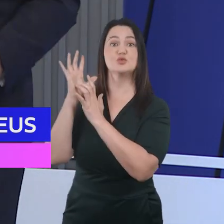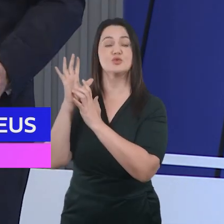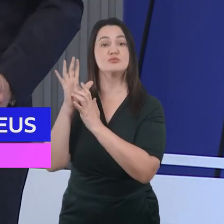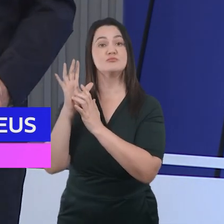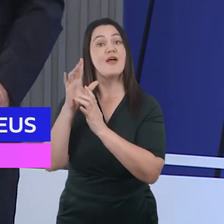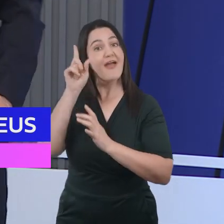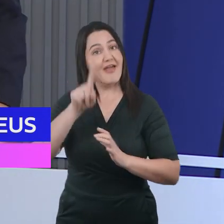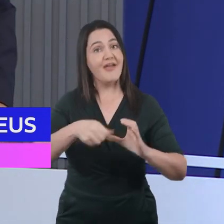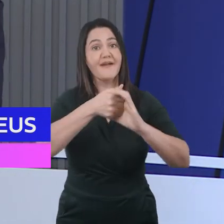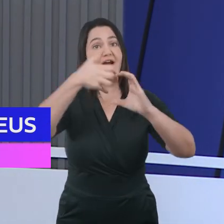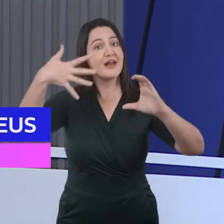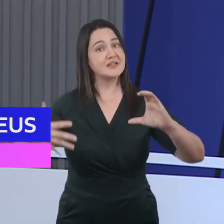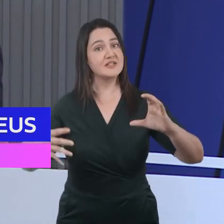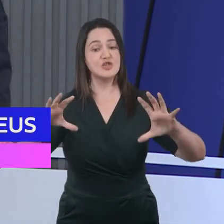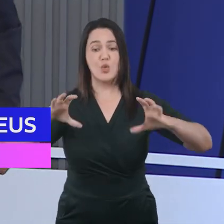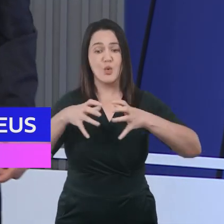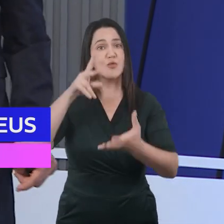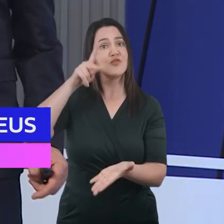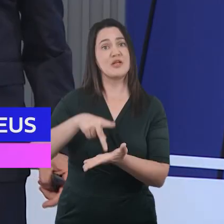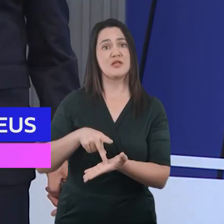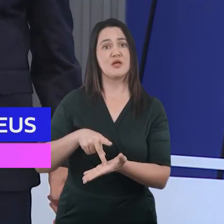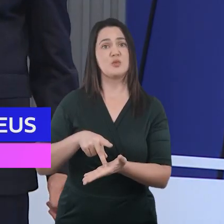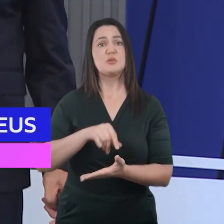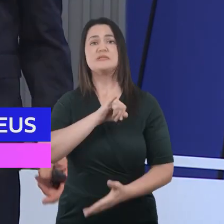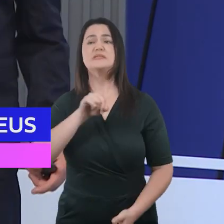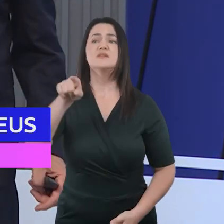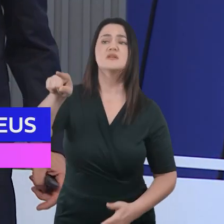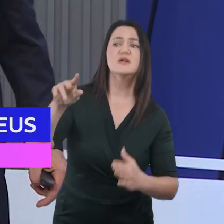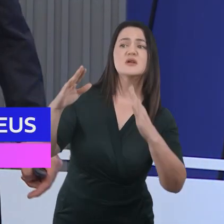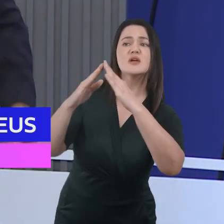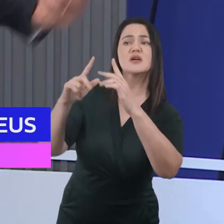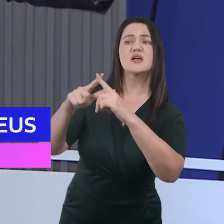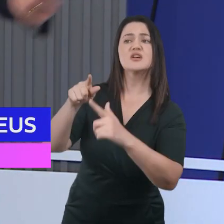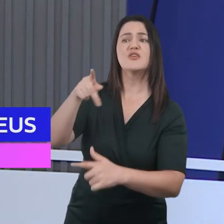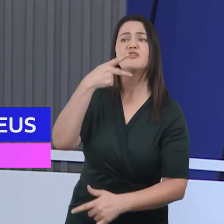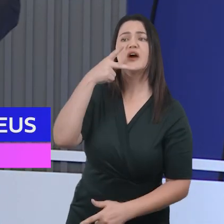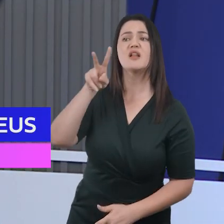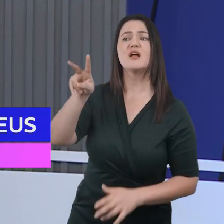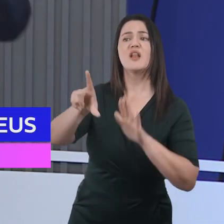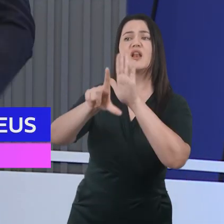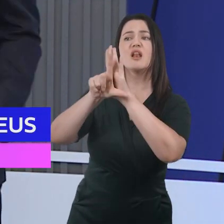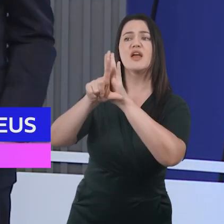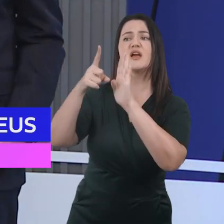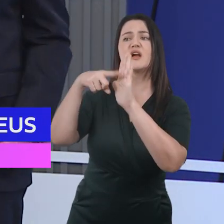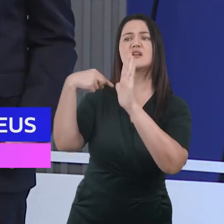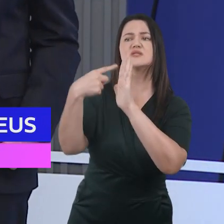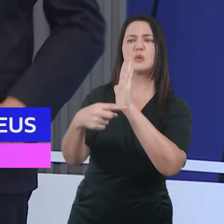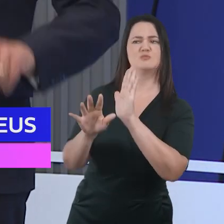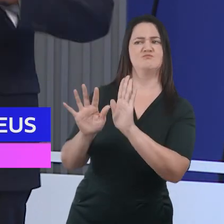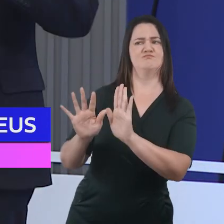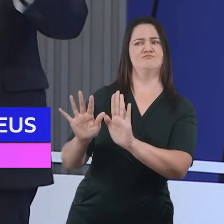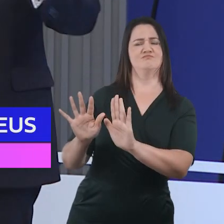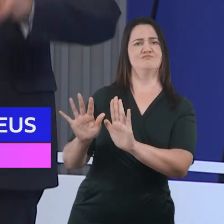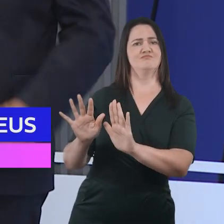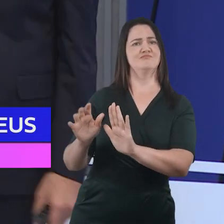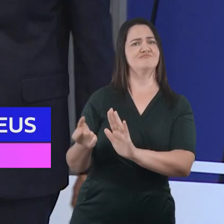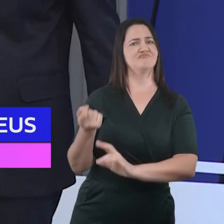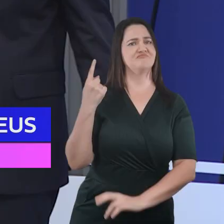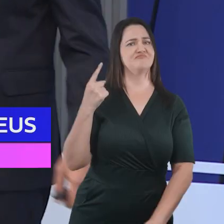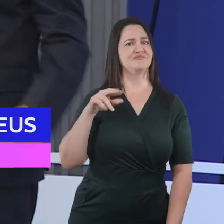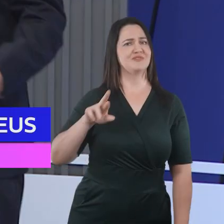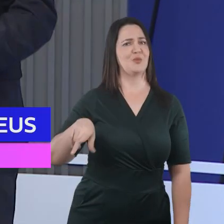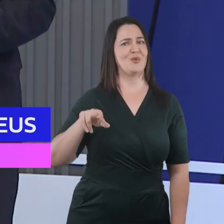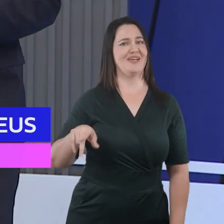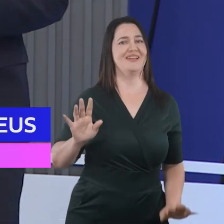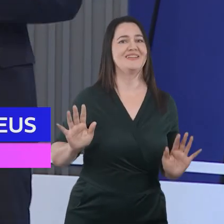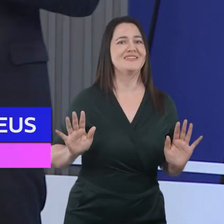verdadeira. Se uma igreja não está falando de acordo com a lei de Deus, você já sabe, já identificou, já entendeu e